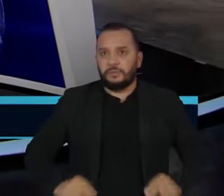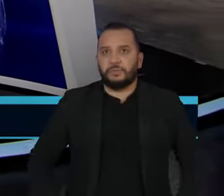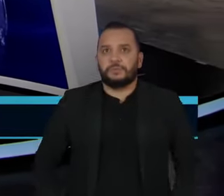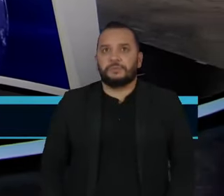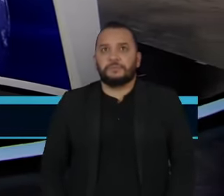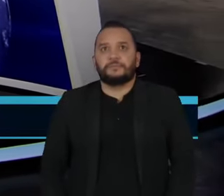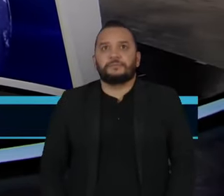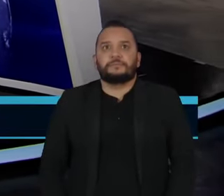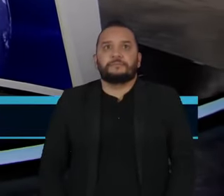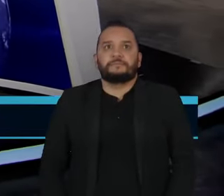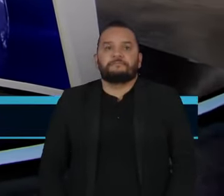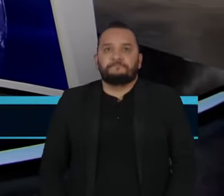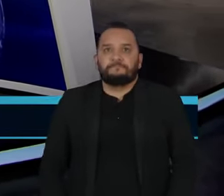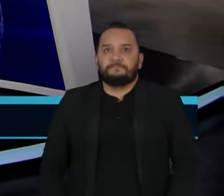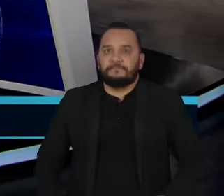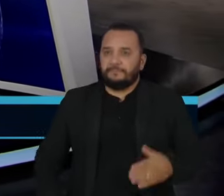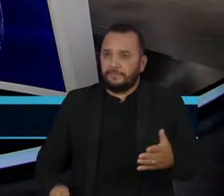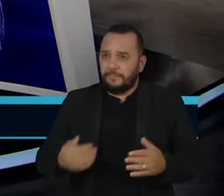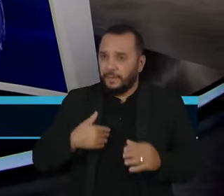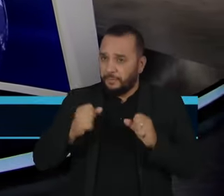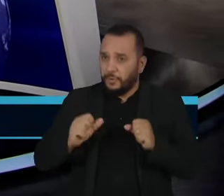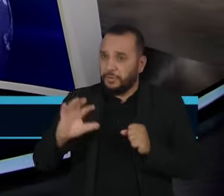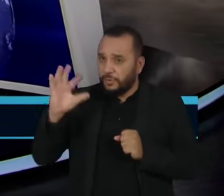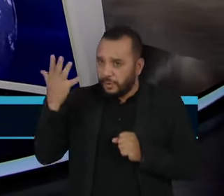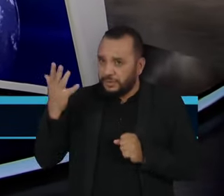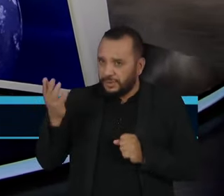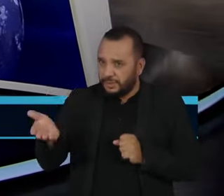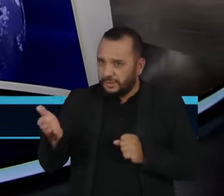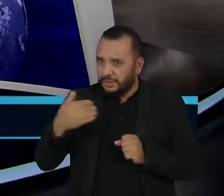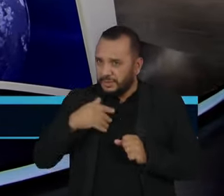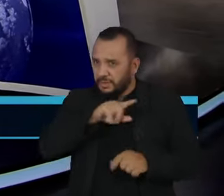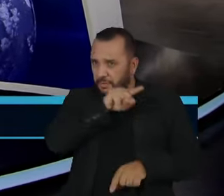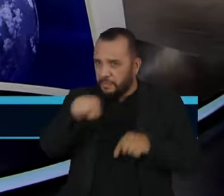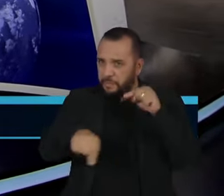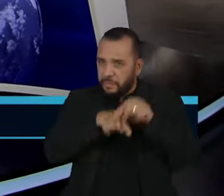Vila, possível ou improvável esse ataque? Possível.